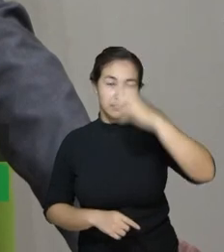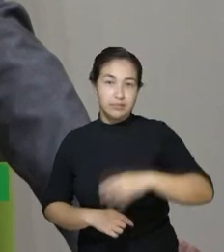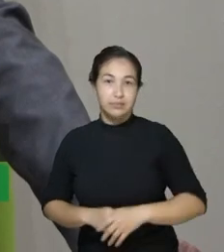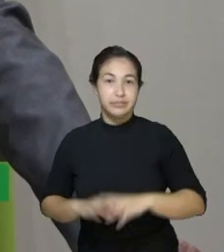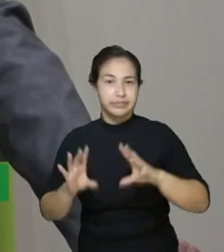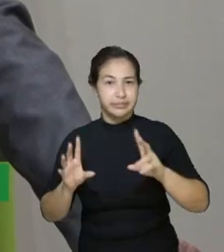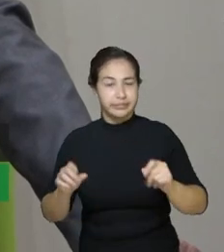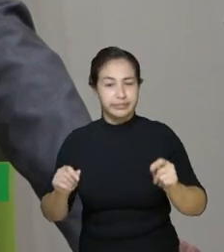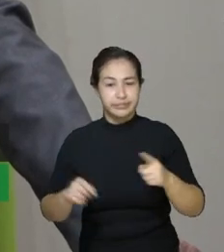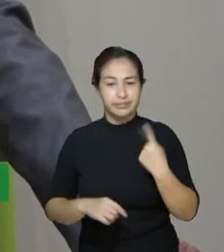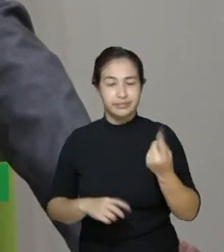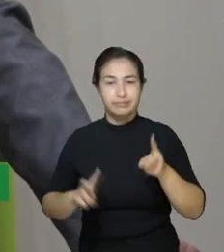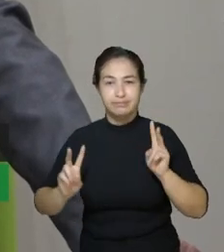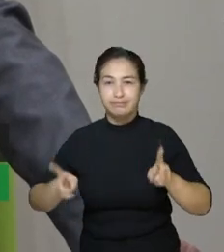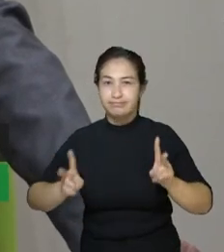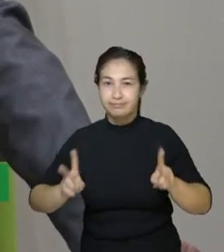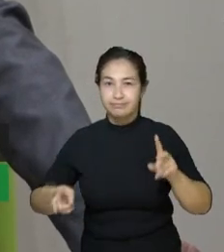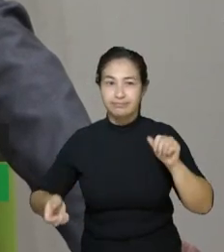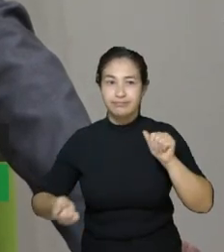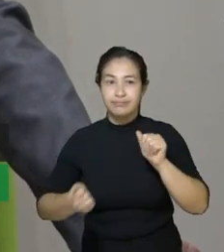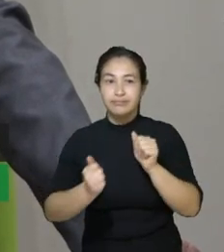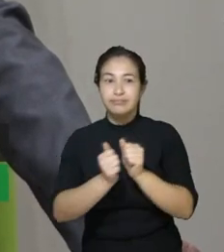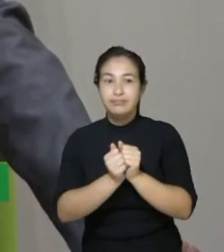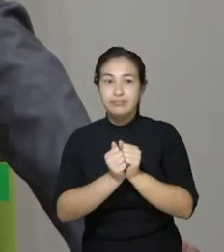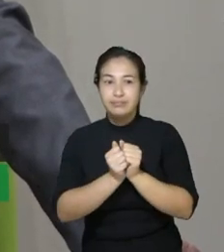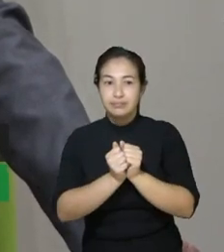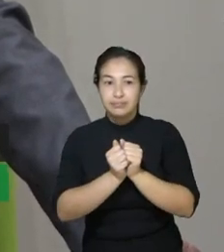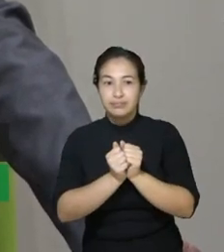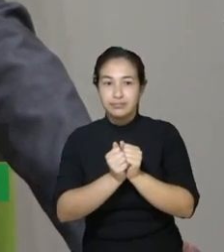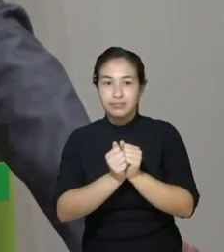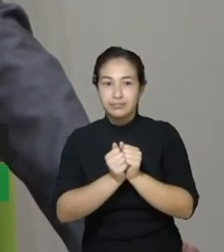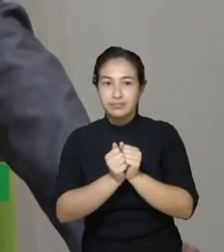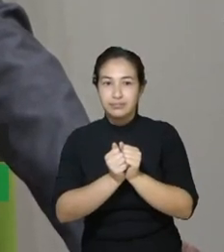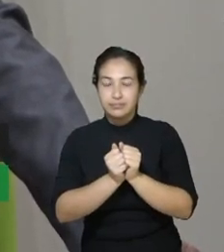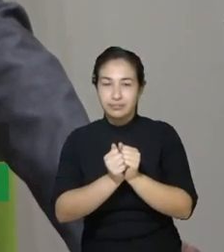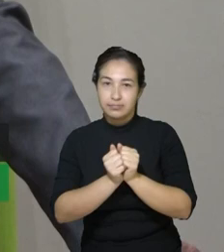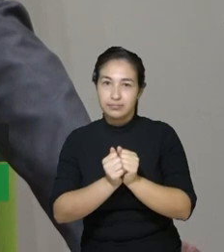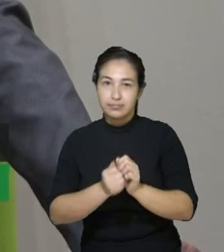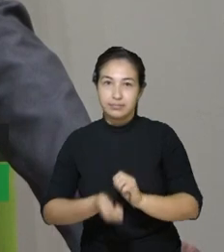continuar juntos agora em Brasília,